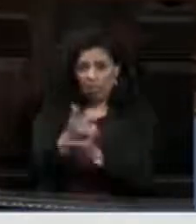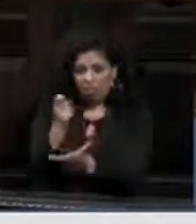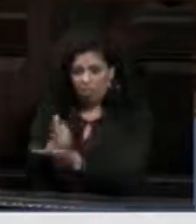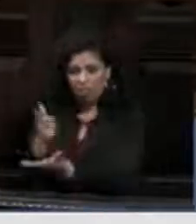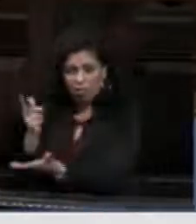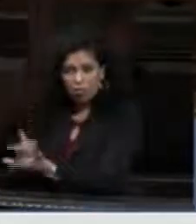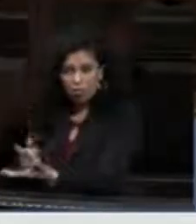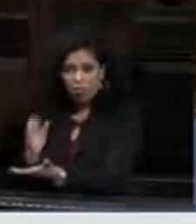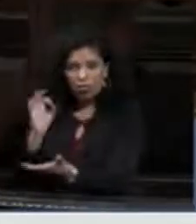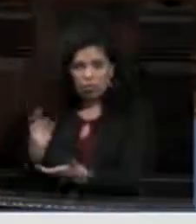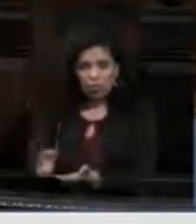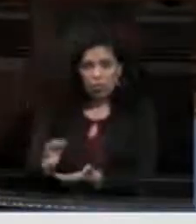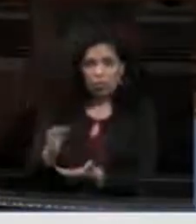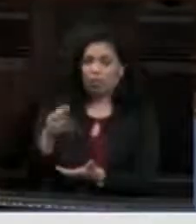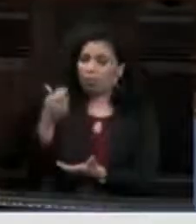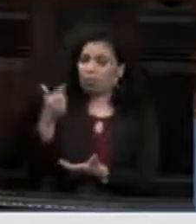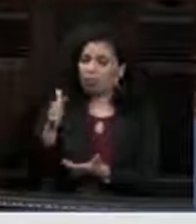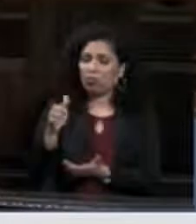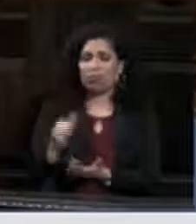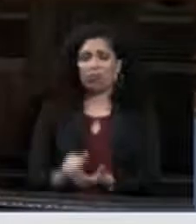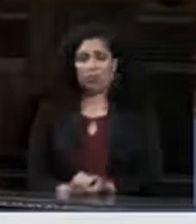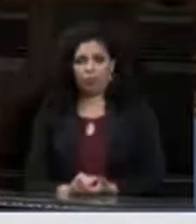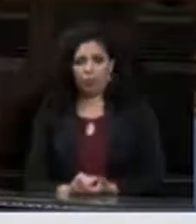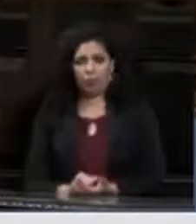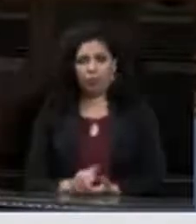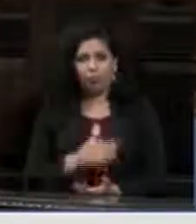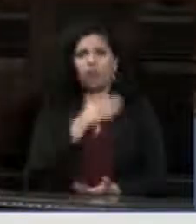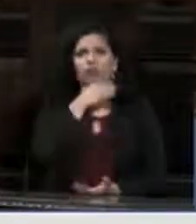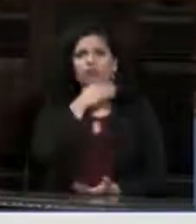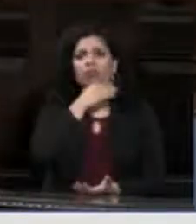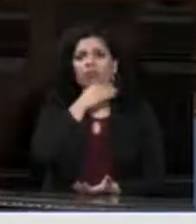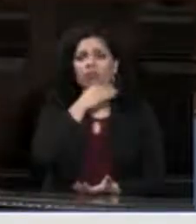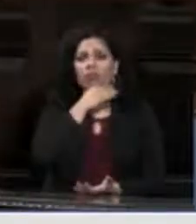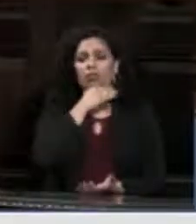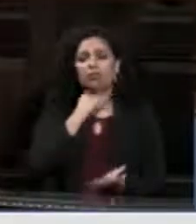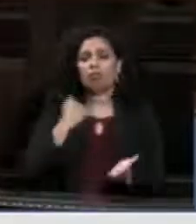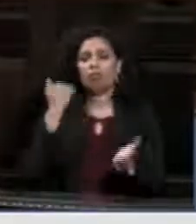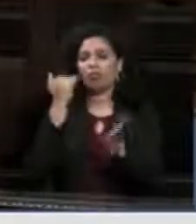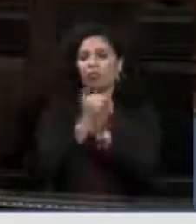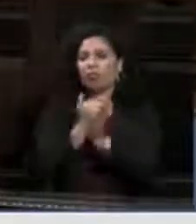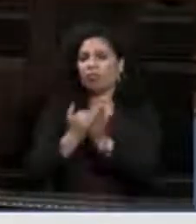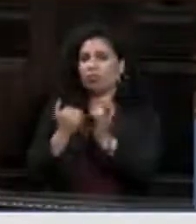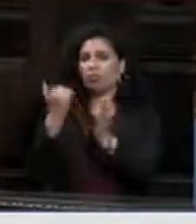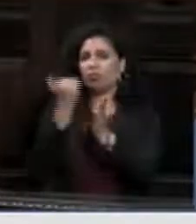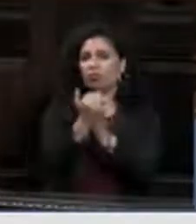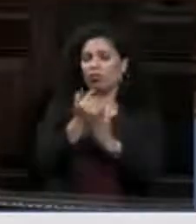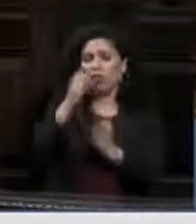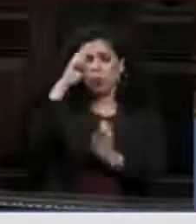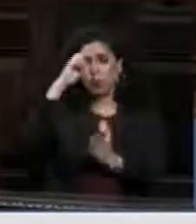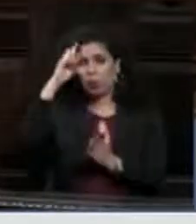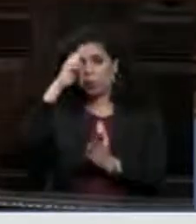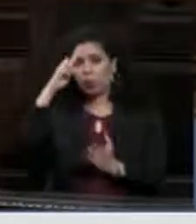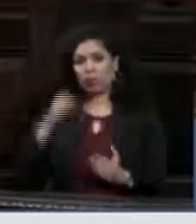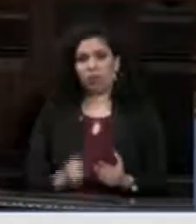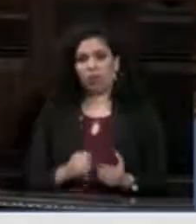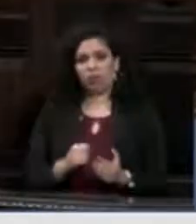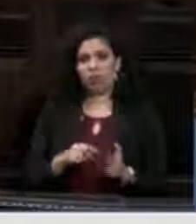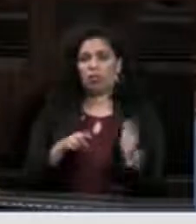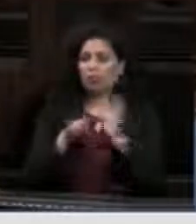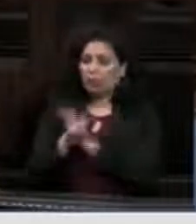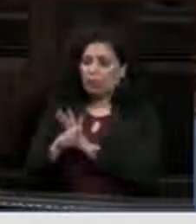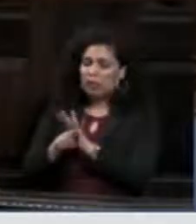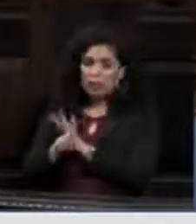não existe saída para a crise que não passe por rever essa farra fiscal, essas isenções